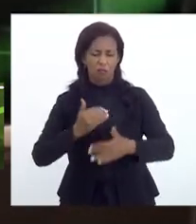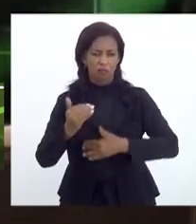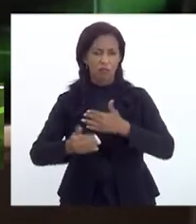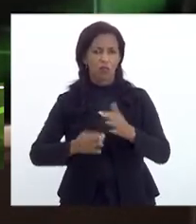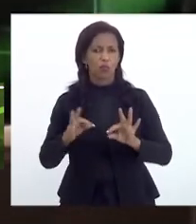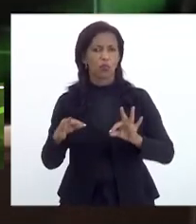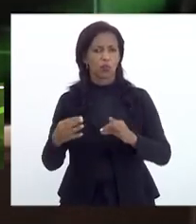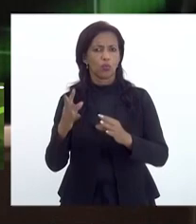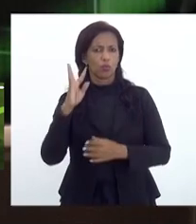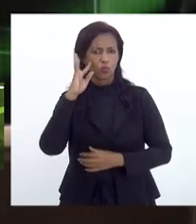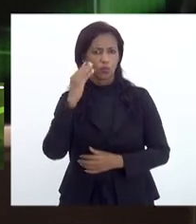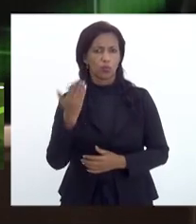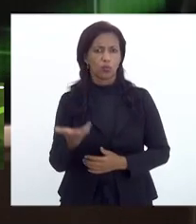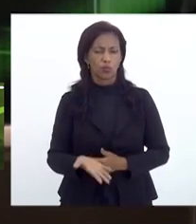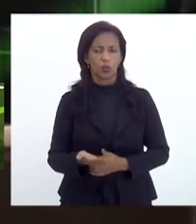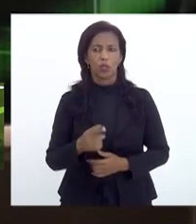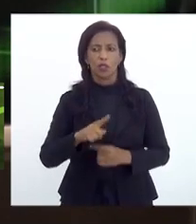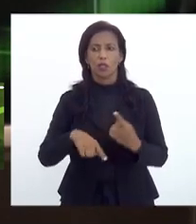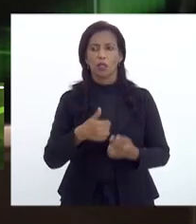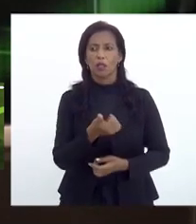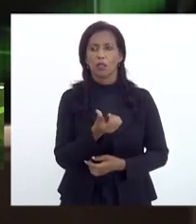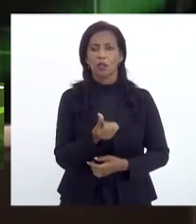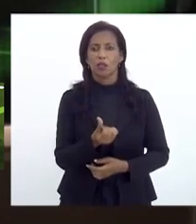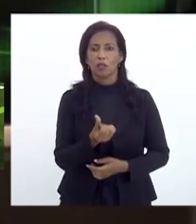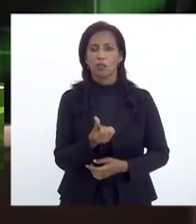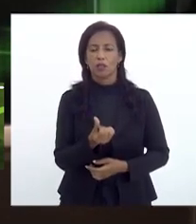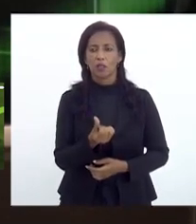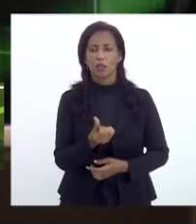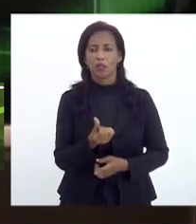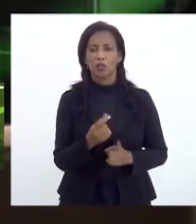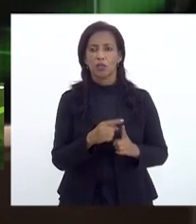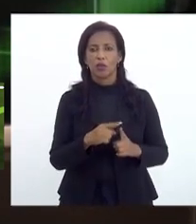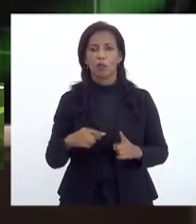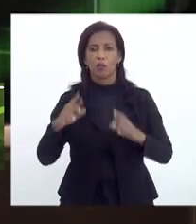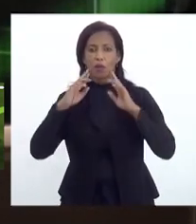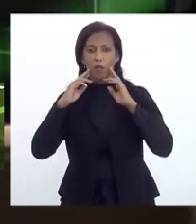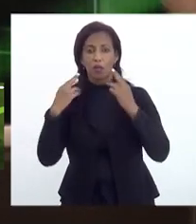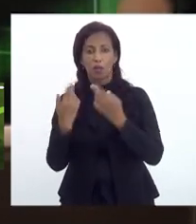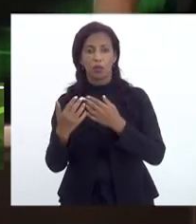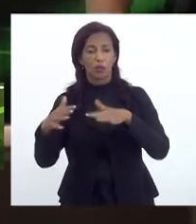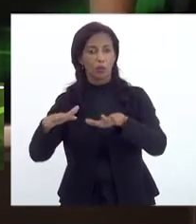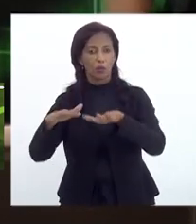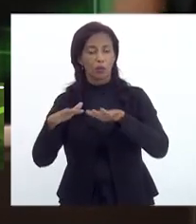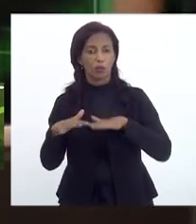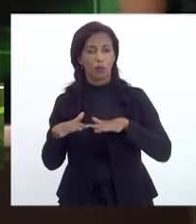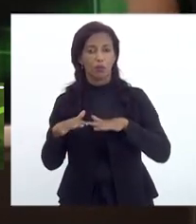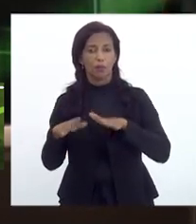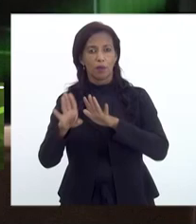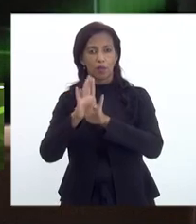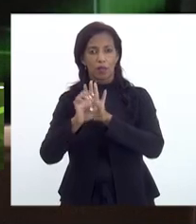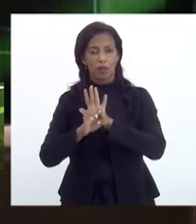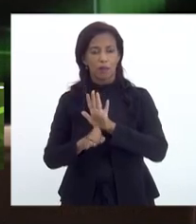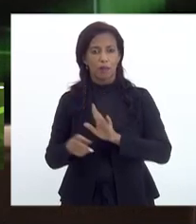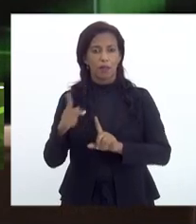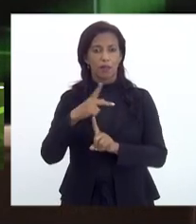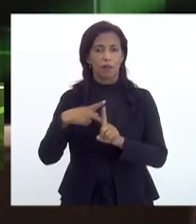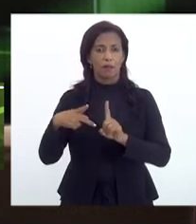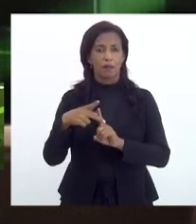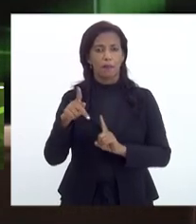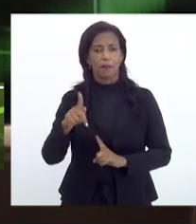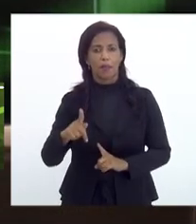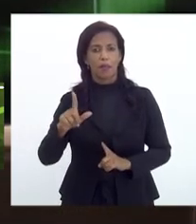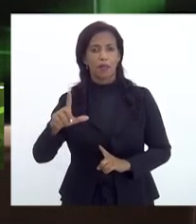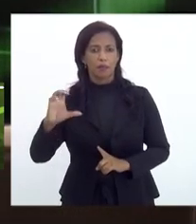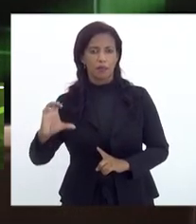E depois das 16 Enfrentarmos Uma audiência pública Para a emenda condicional Da Previdência E o PLC